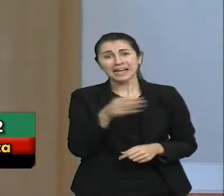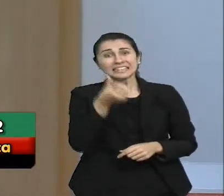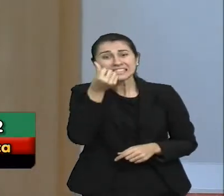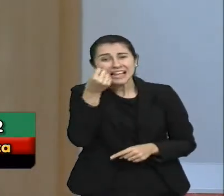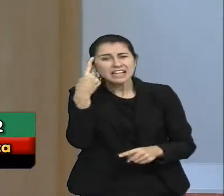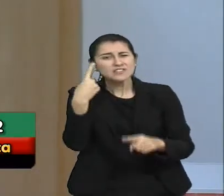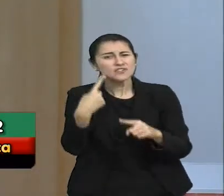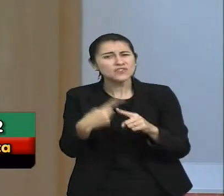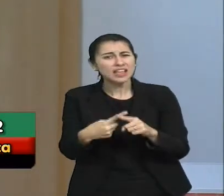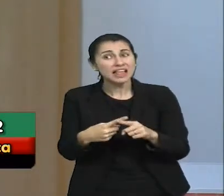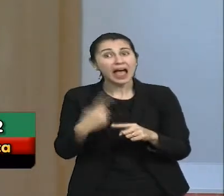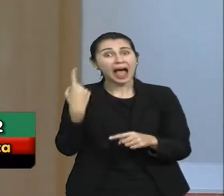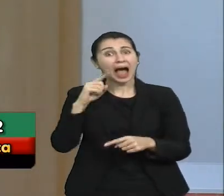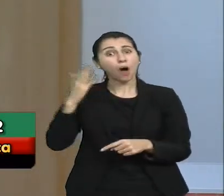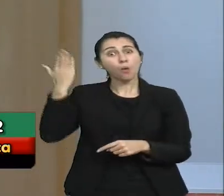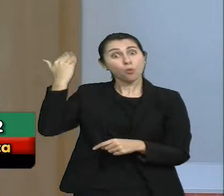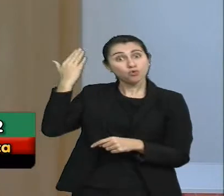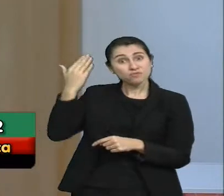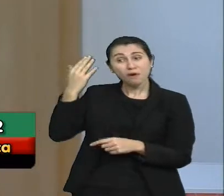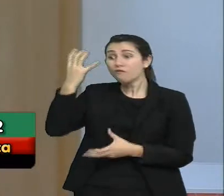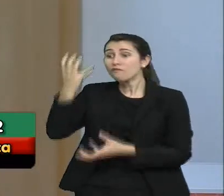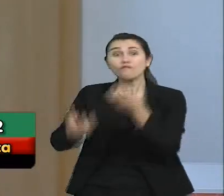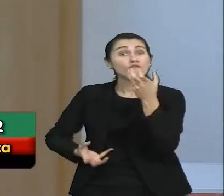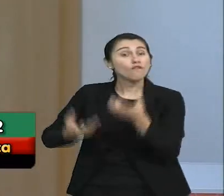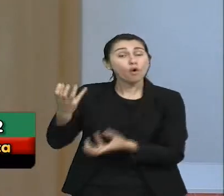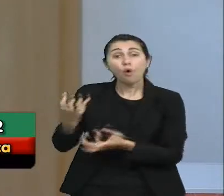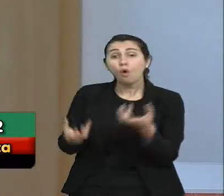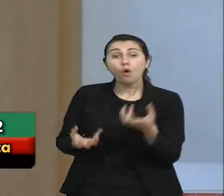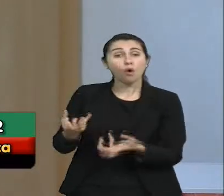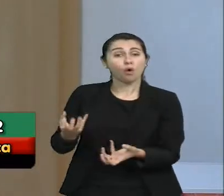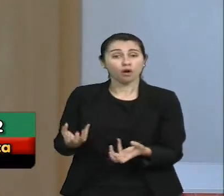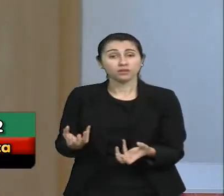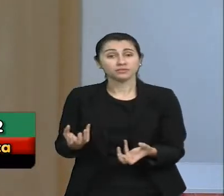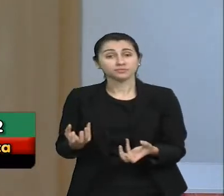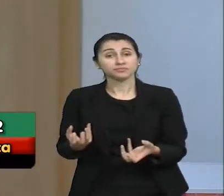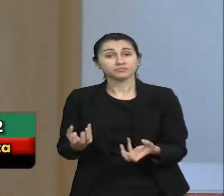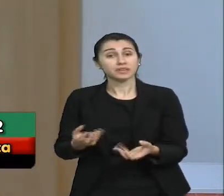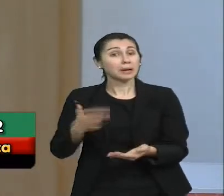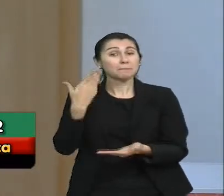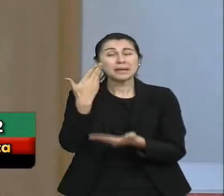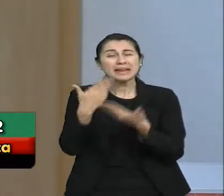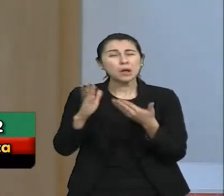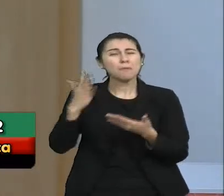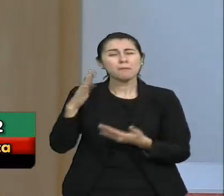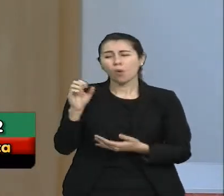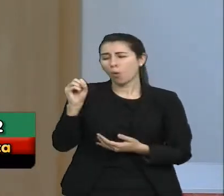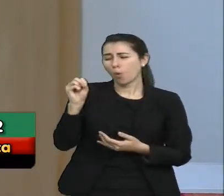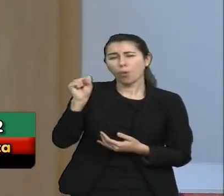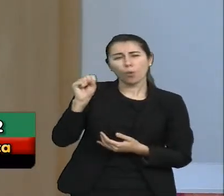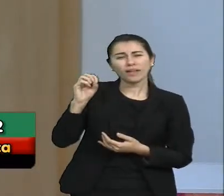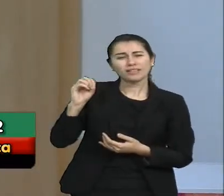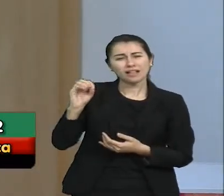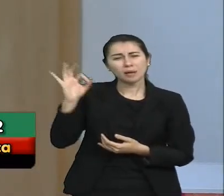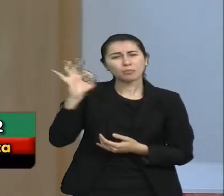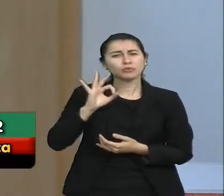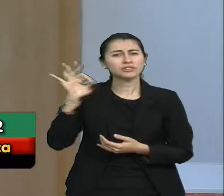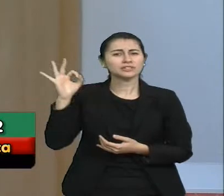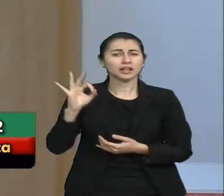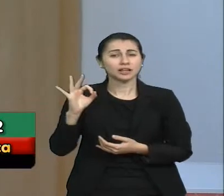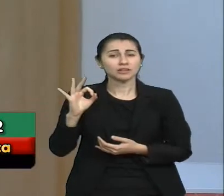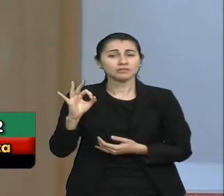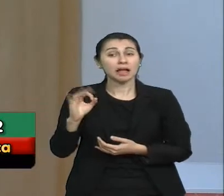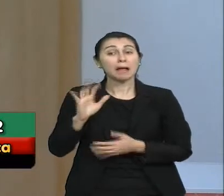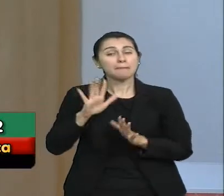colocaram fogo. Ele só perdeu 80% da casa, mas ele é tão abençoado que ele conseguiu tudo de